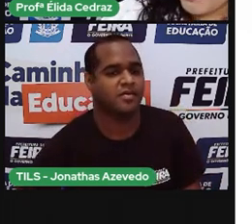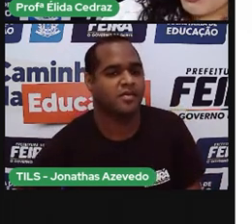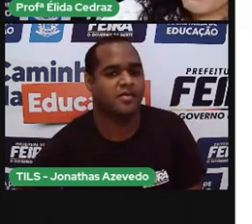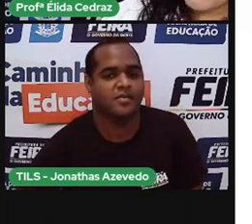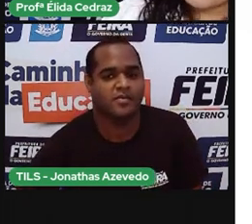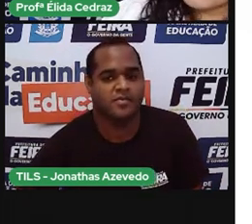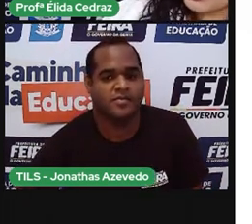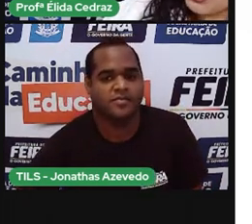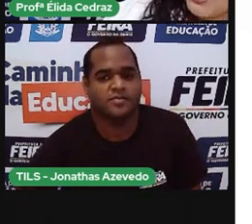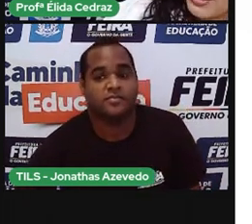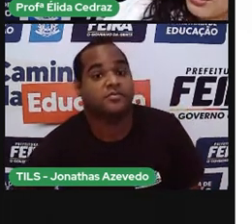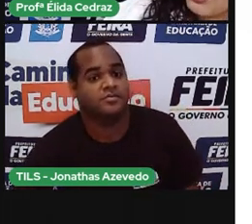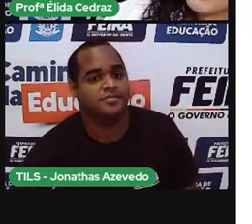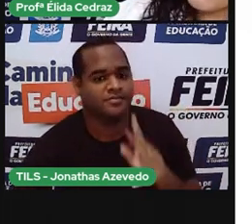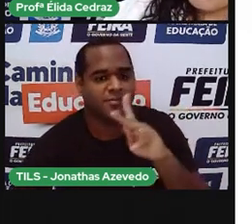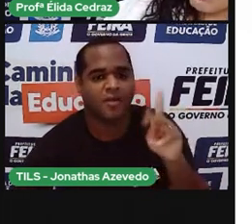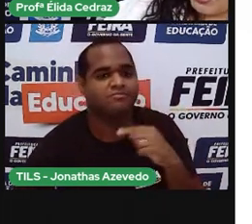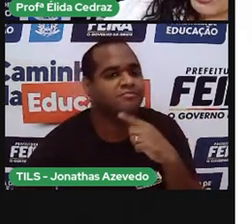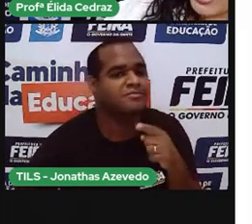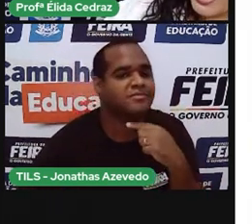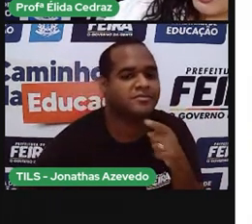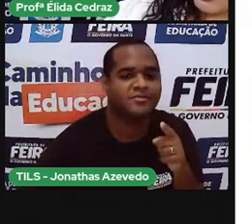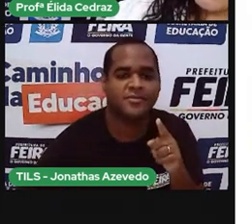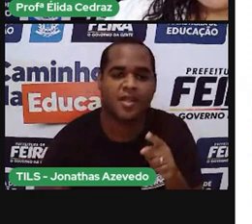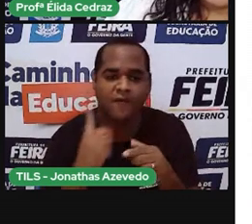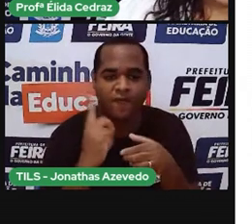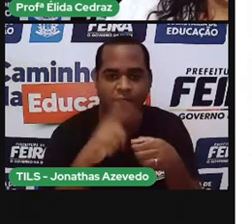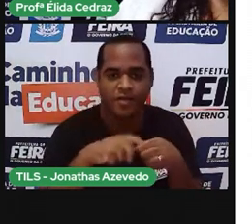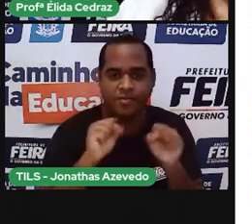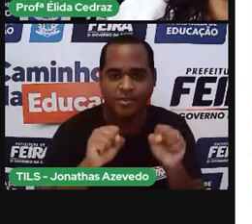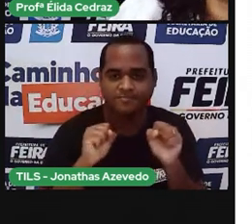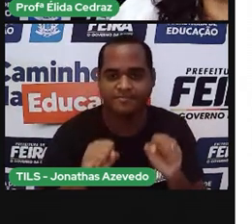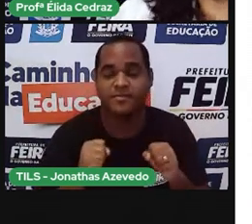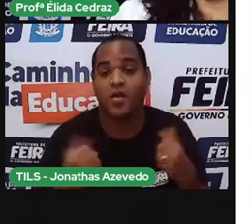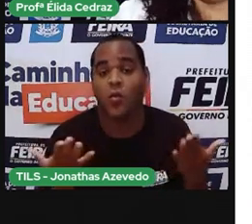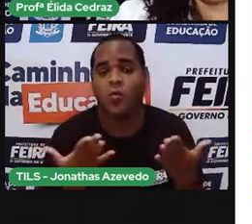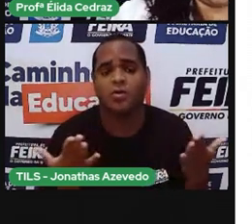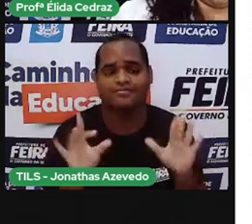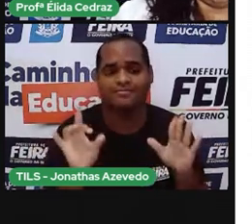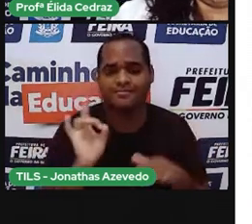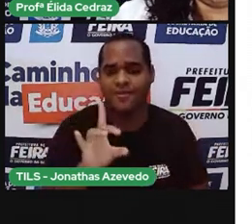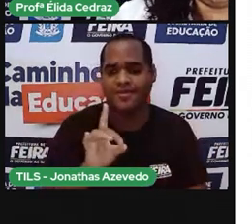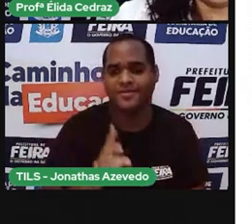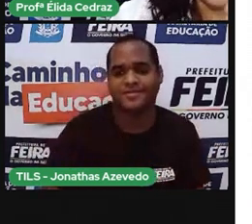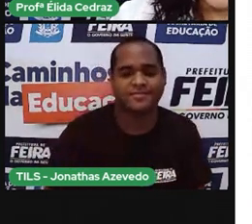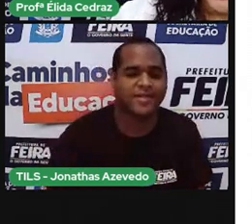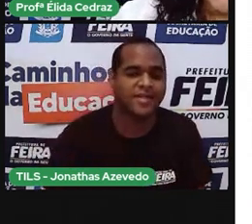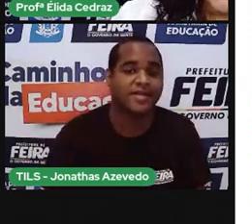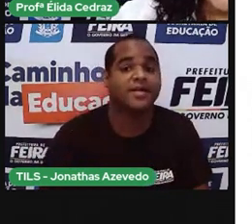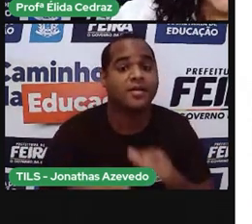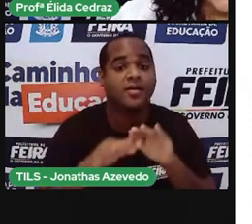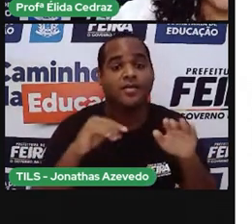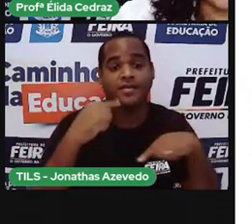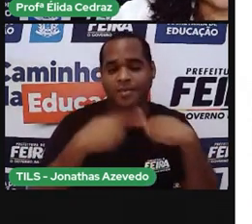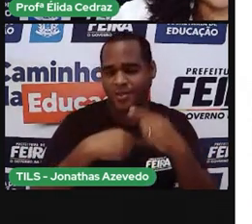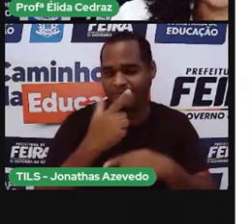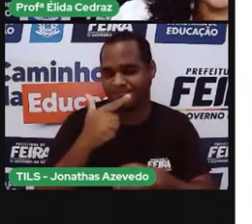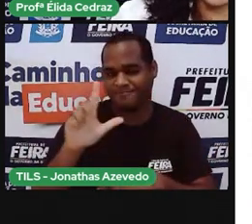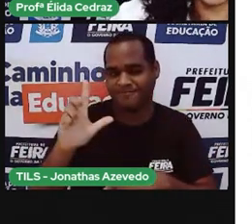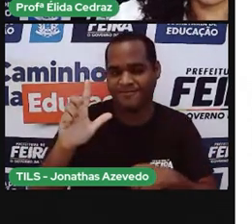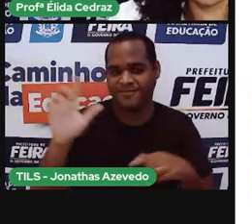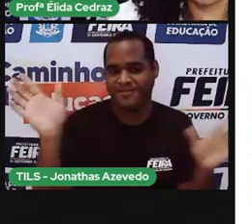E como a prof falou, se tiver dúvida, volta na aula. E por hoje é só. Até